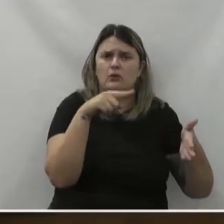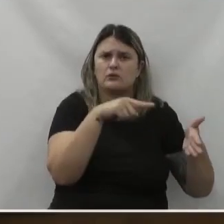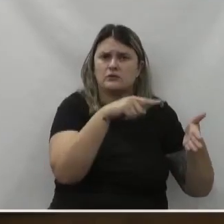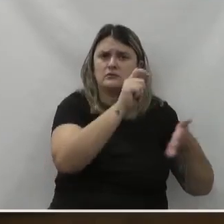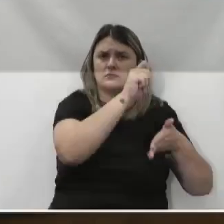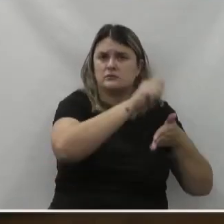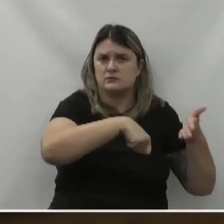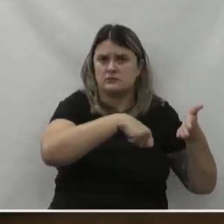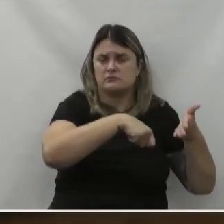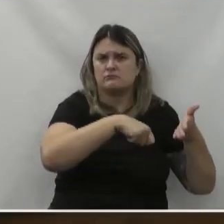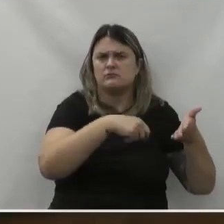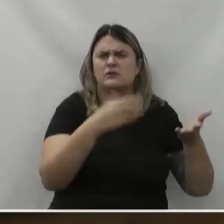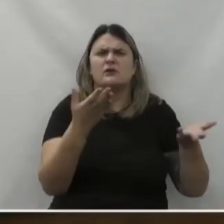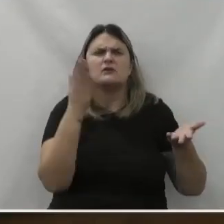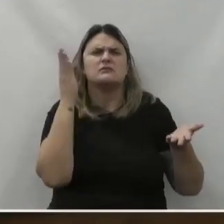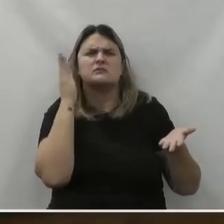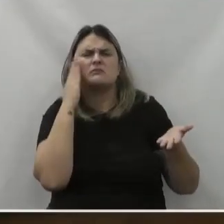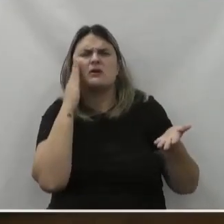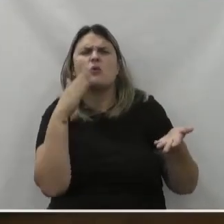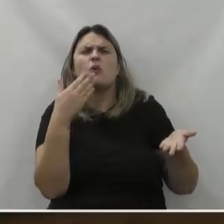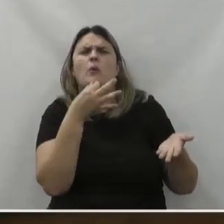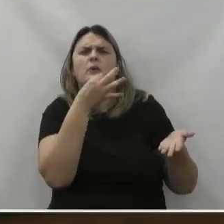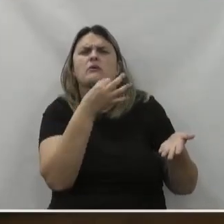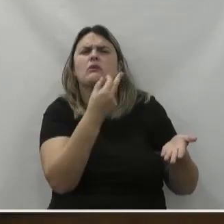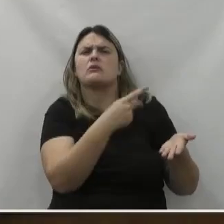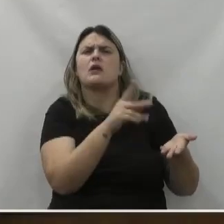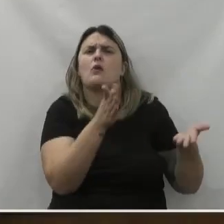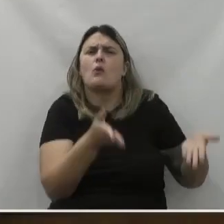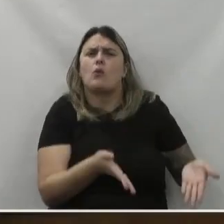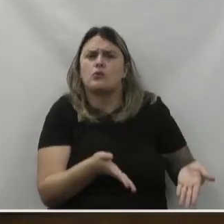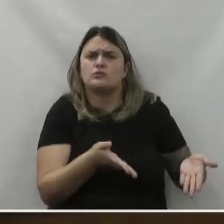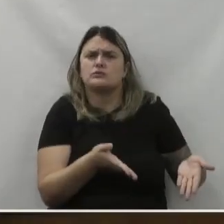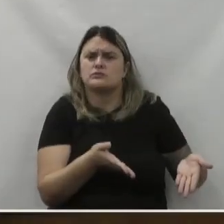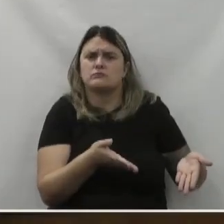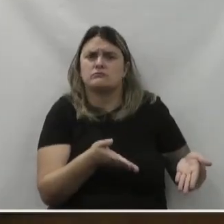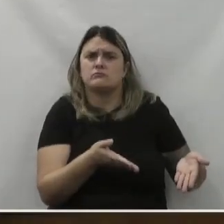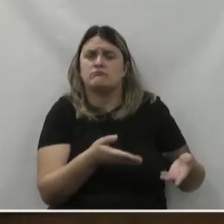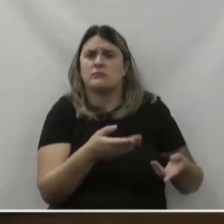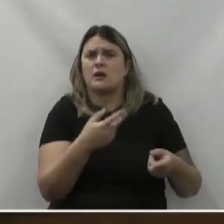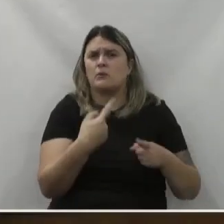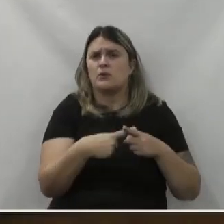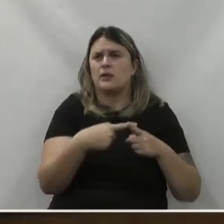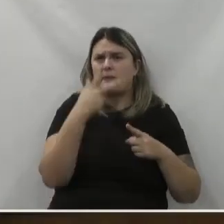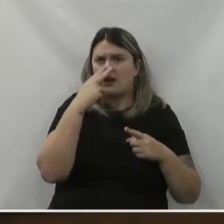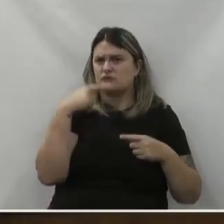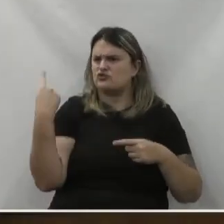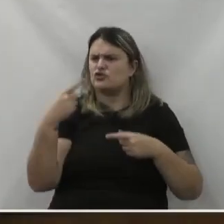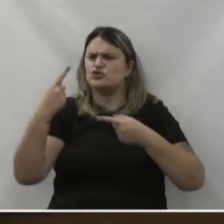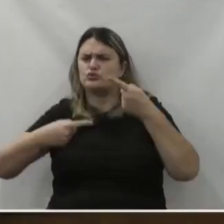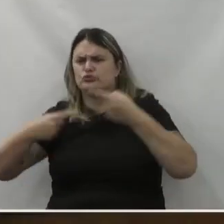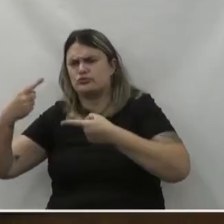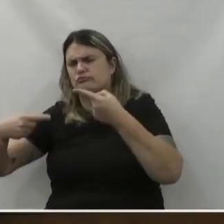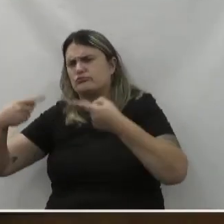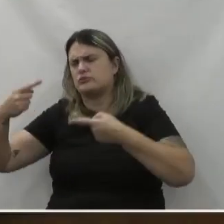né? Então, eu queria saber qual que é o posicionamento dele hoje, né? Porque senão fica aqui esse